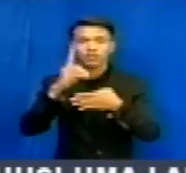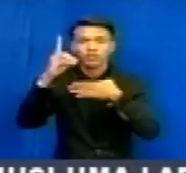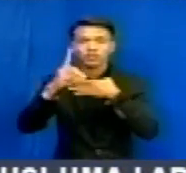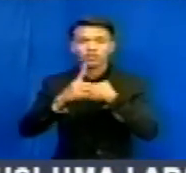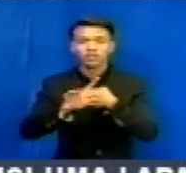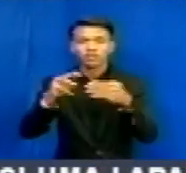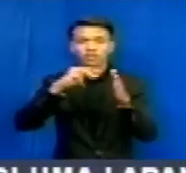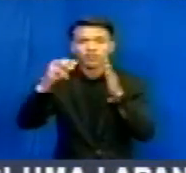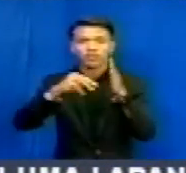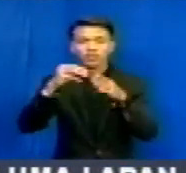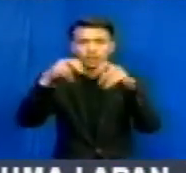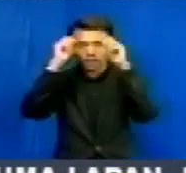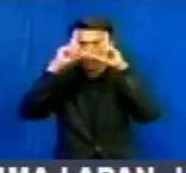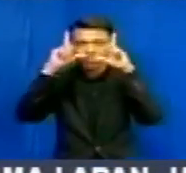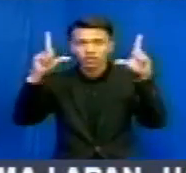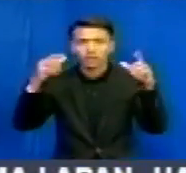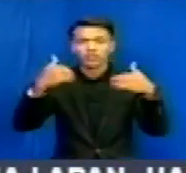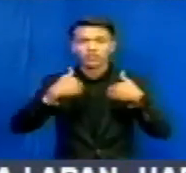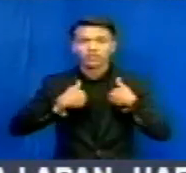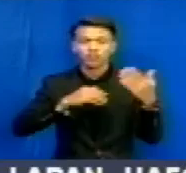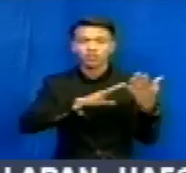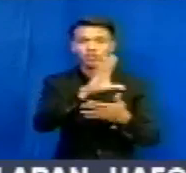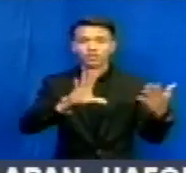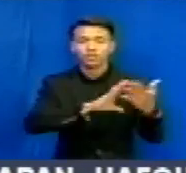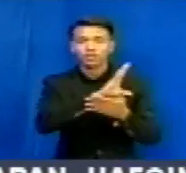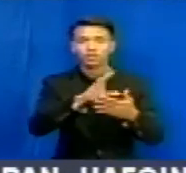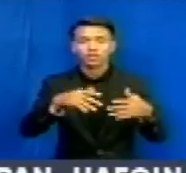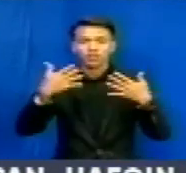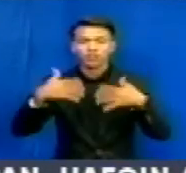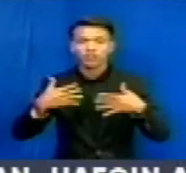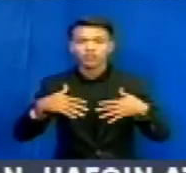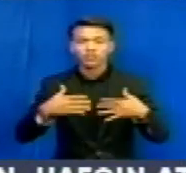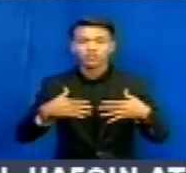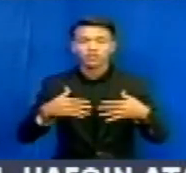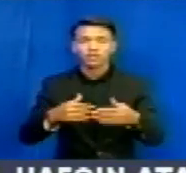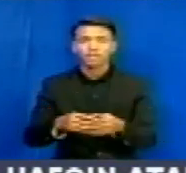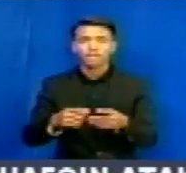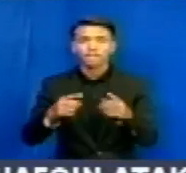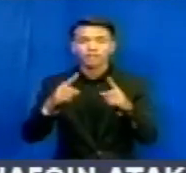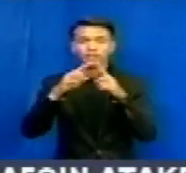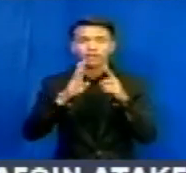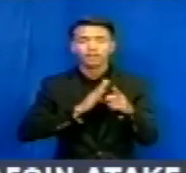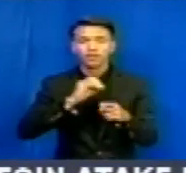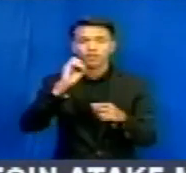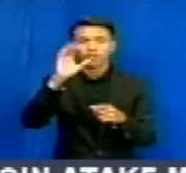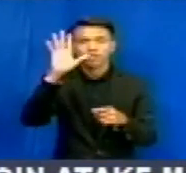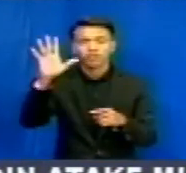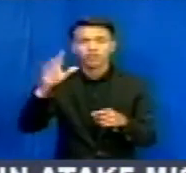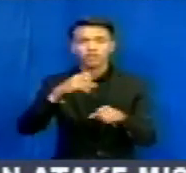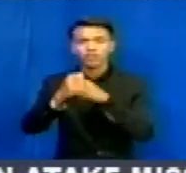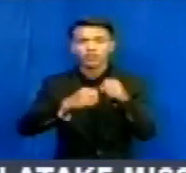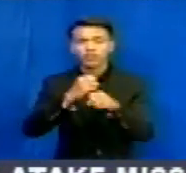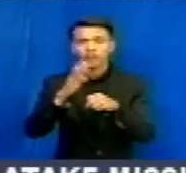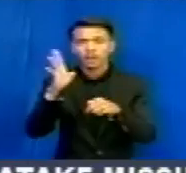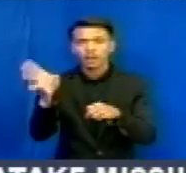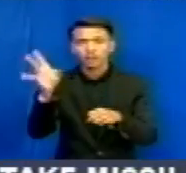desenvolvimento média e Timor-Leste iha âmbito comemoração tragédia Balibo 5 badala hat nulu resing